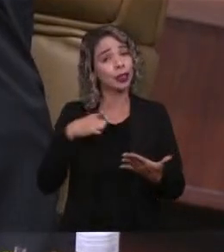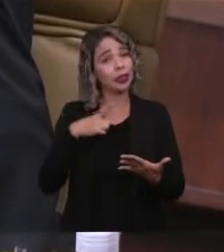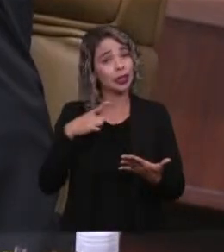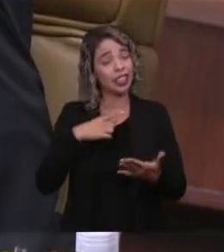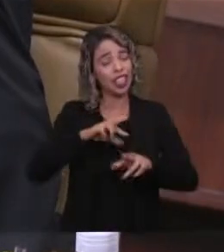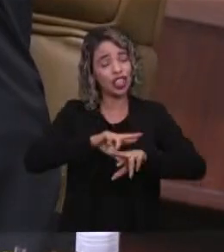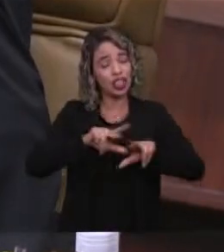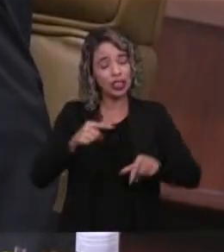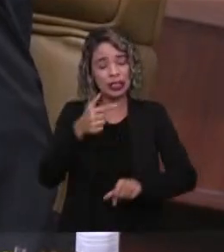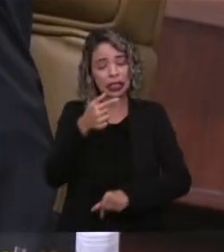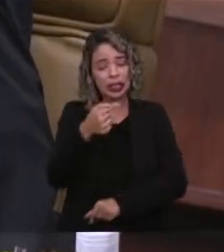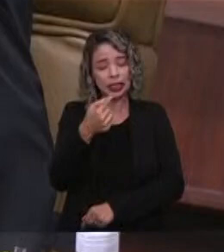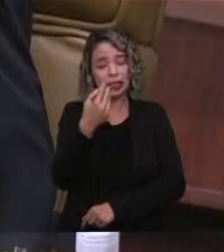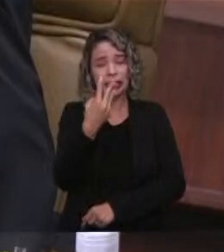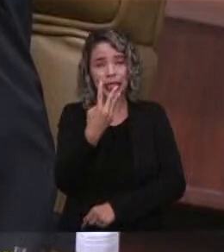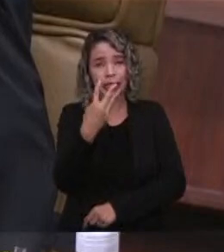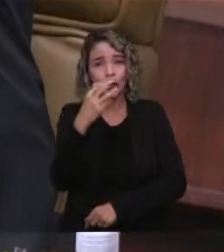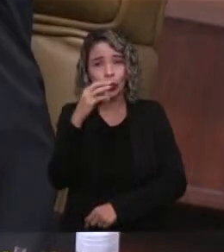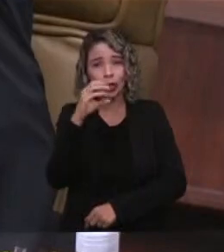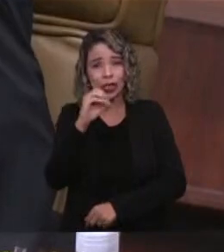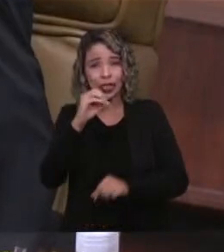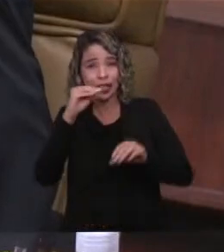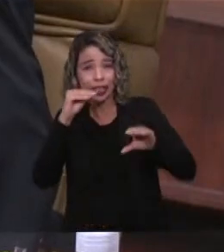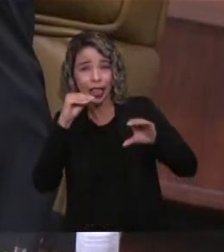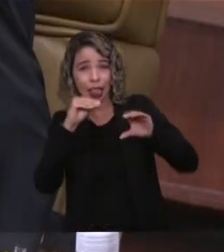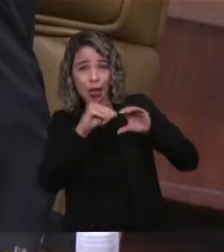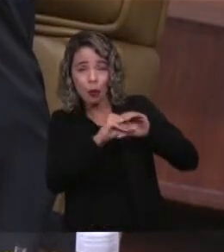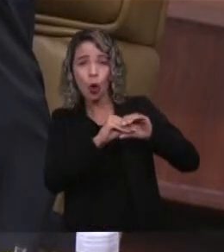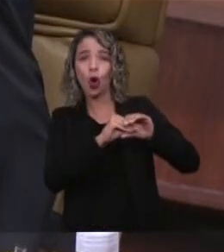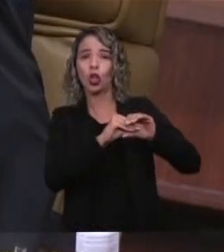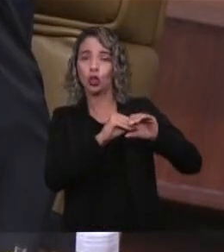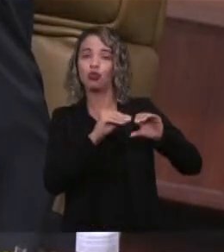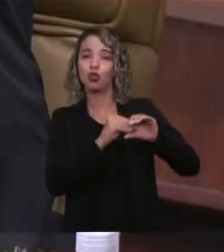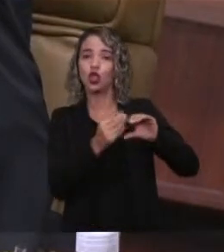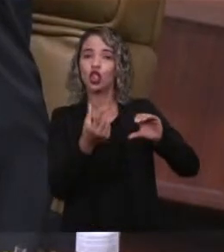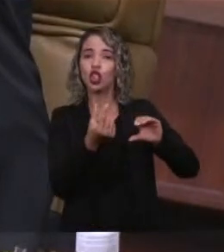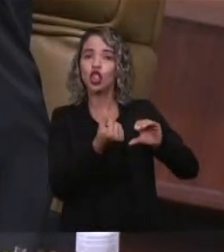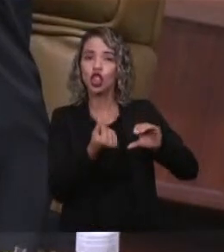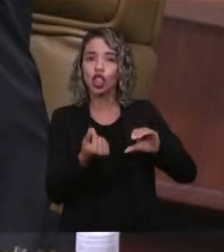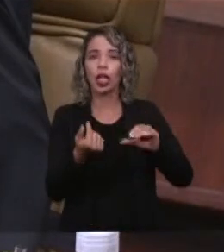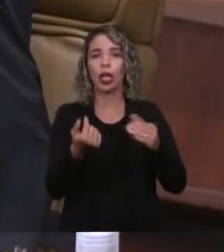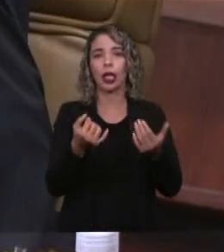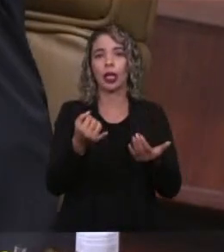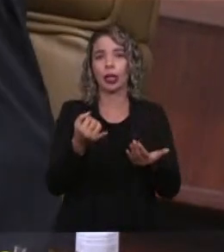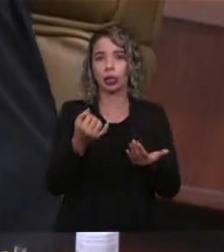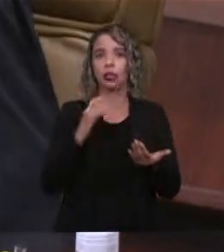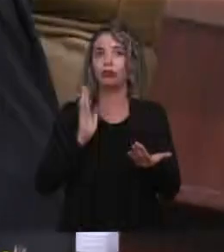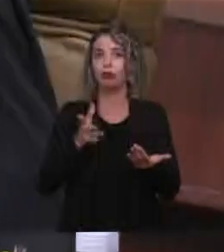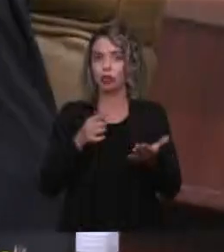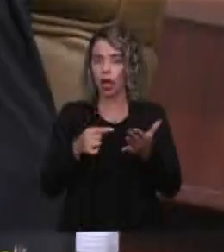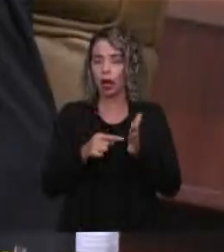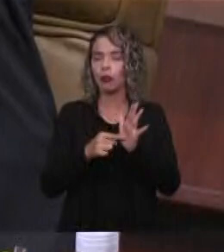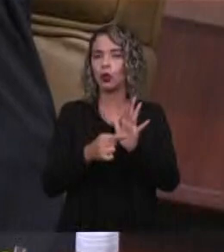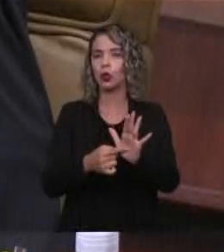730 depósitos feitos em valores, como bem apontados pelos